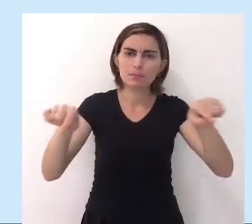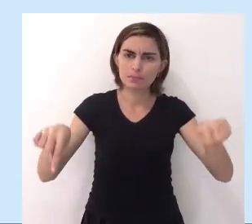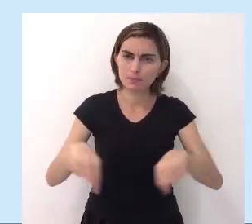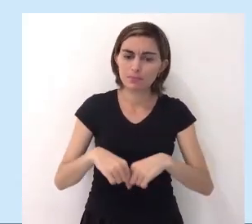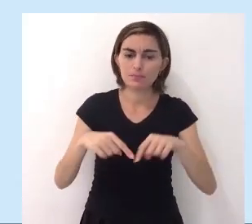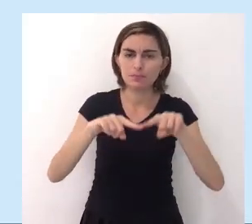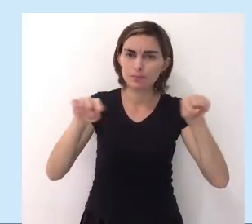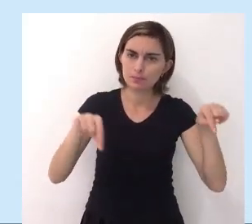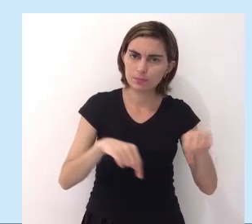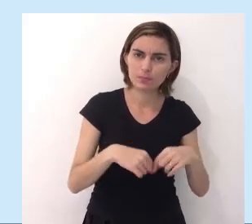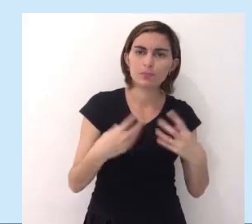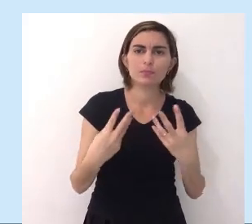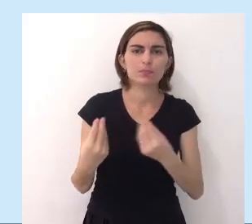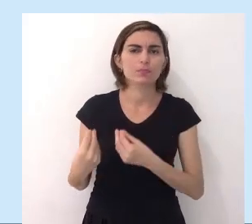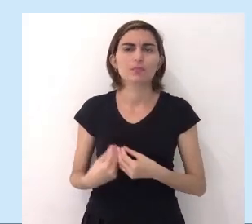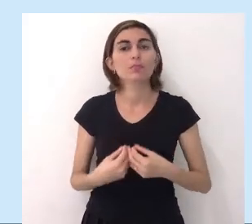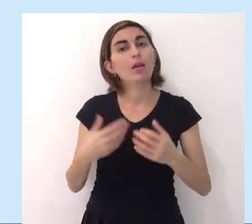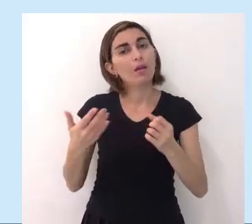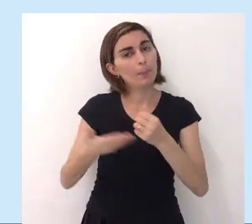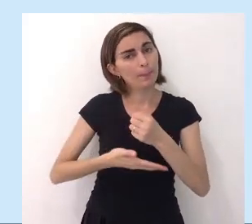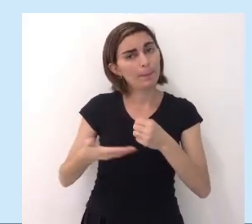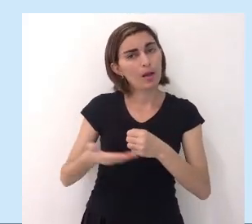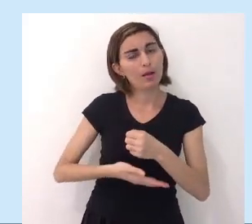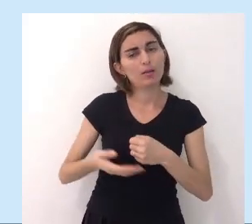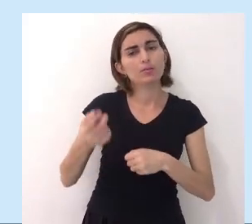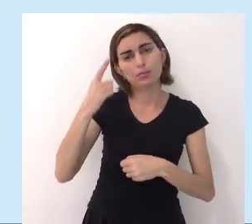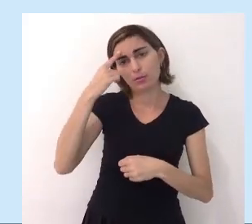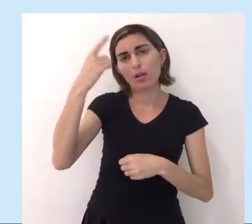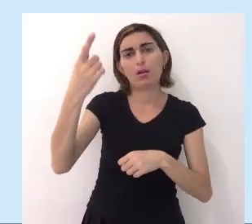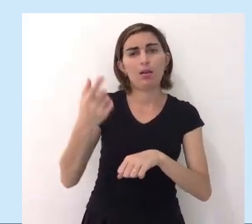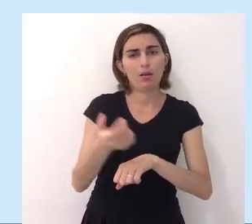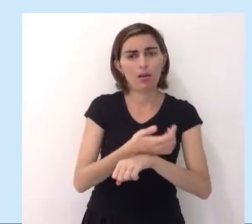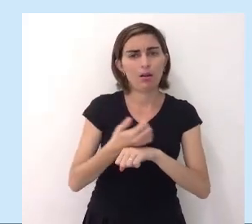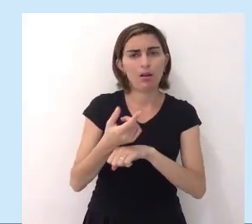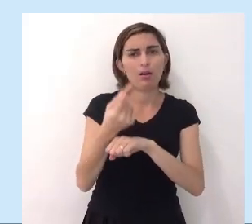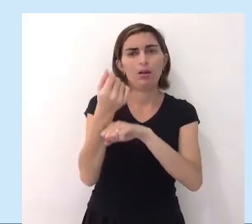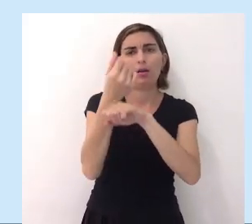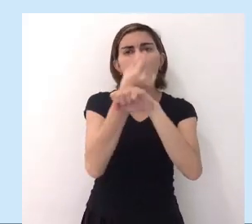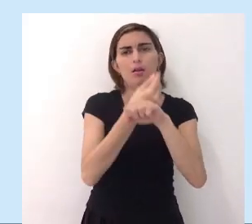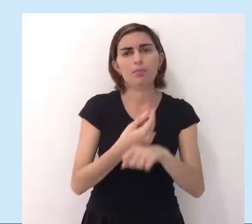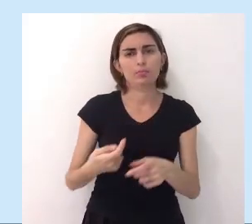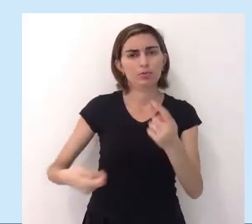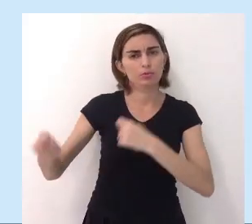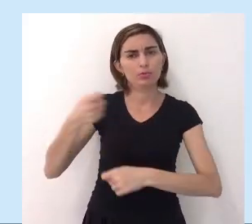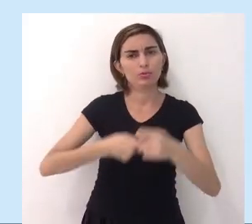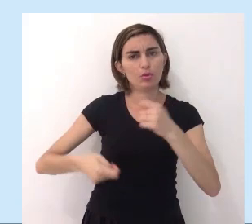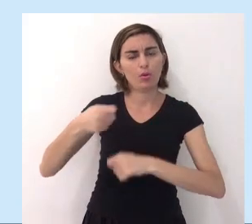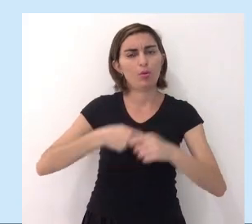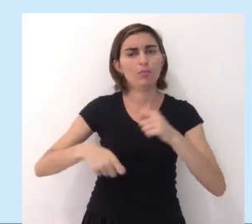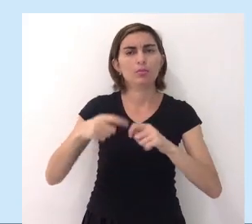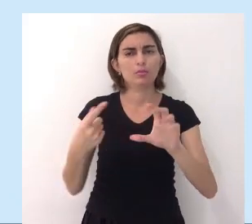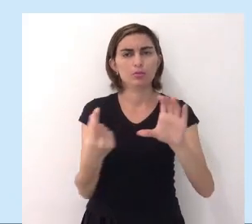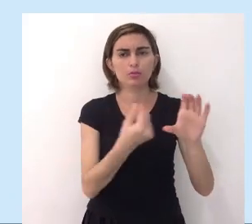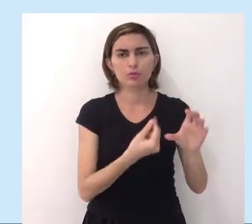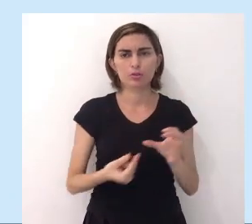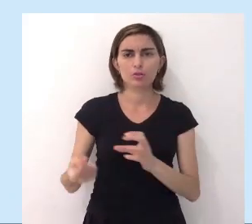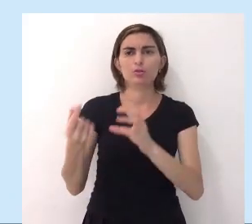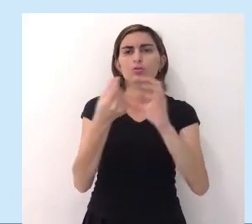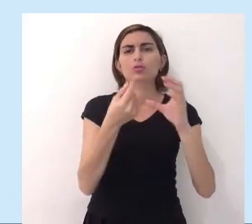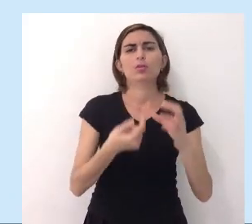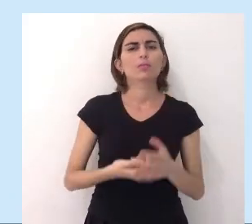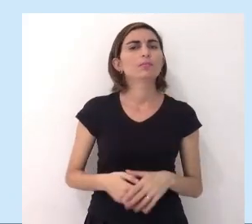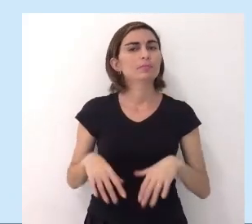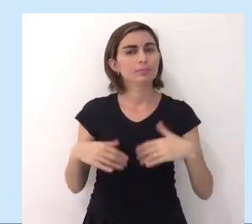Então, essa é a ideia básica do capitalismo comercial, tá? Essa é a ideia básica propriamente dita do capitalismo, tá? Só o